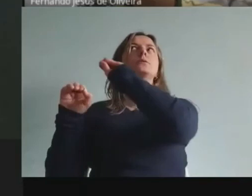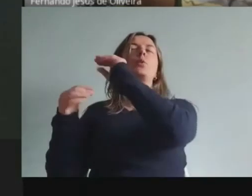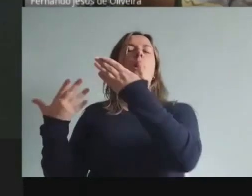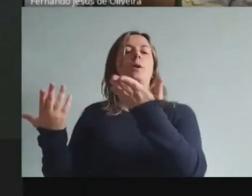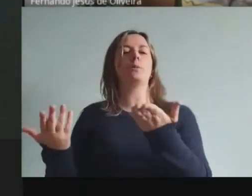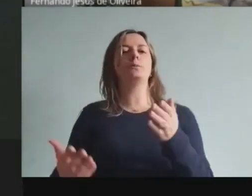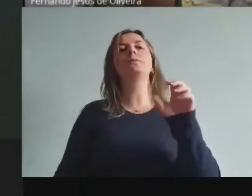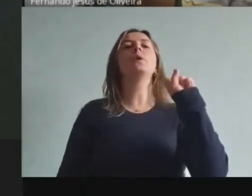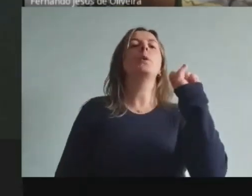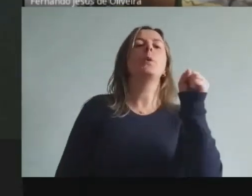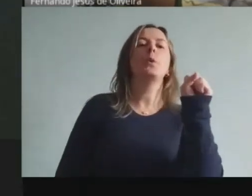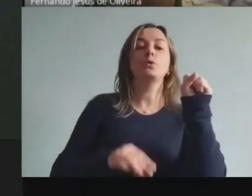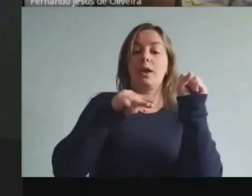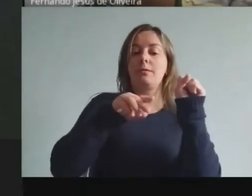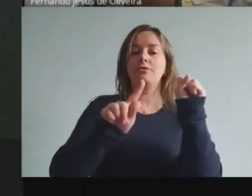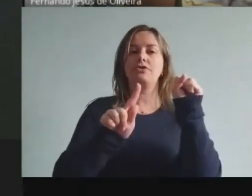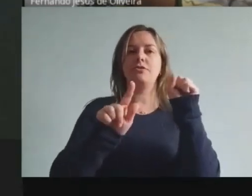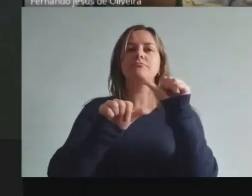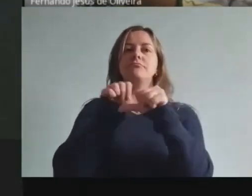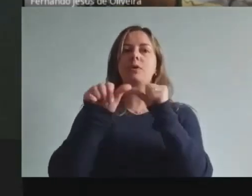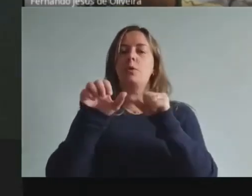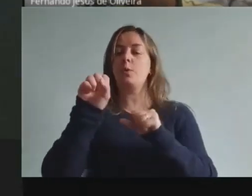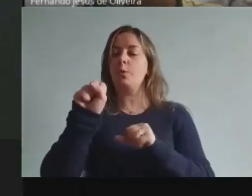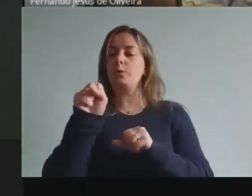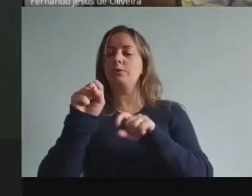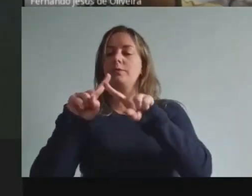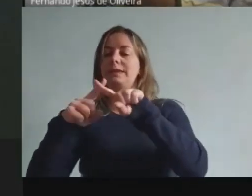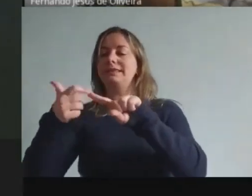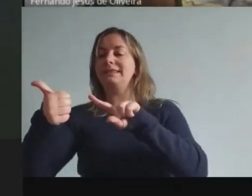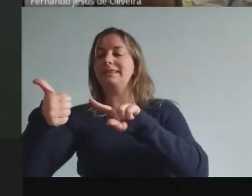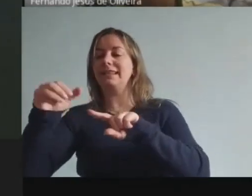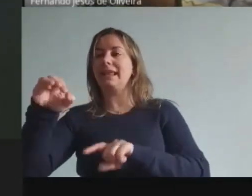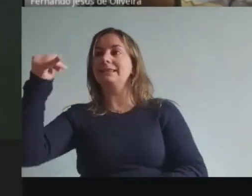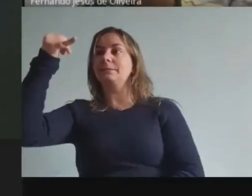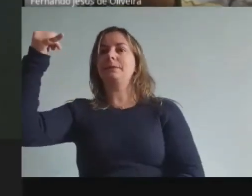8 miligramas é 8 vezes 10 a menos 3 gramas.